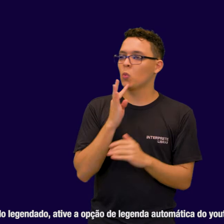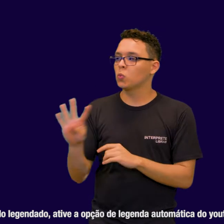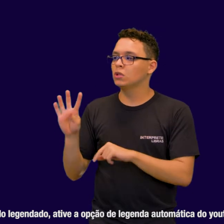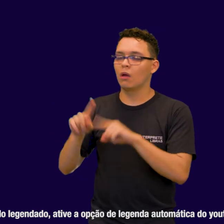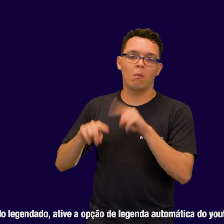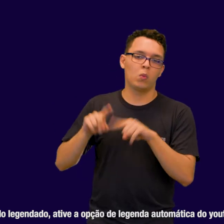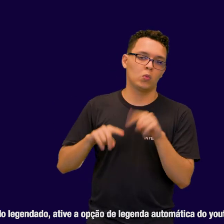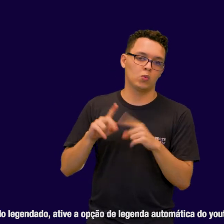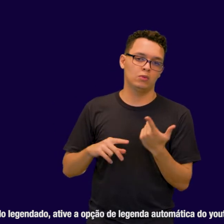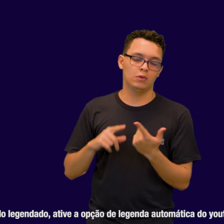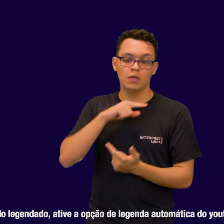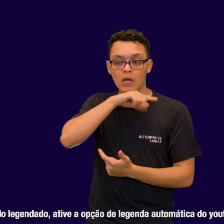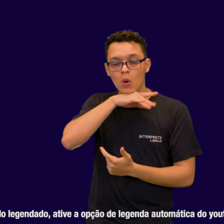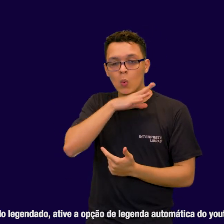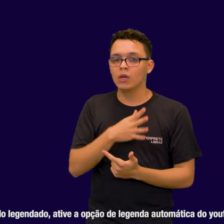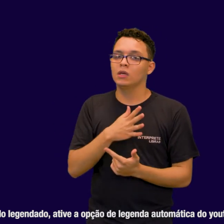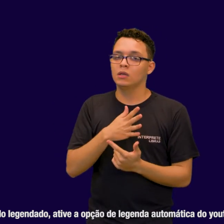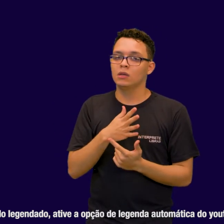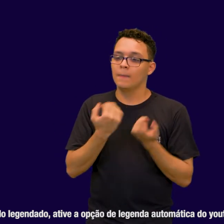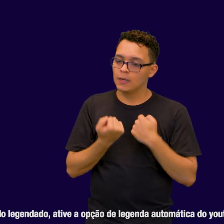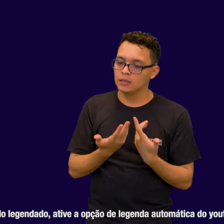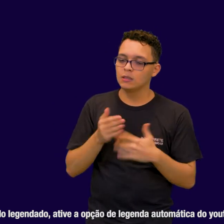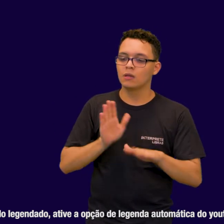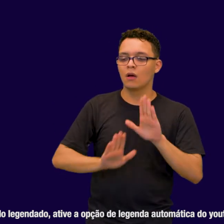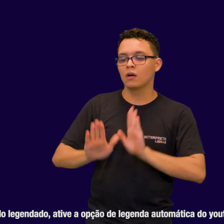produto. E isso é muito ruim, pode acontecer